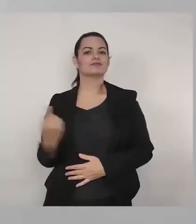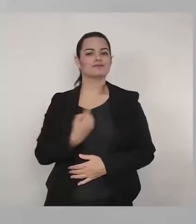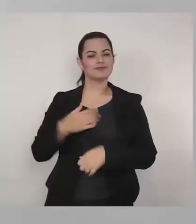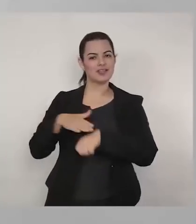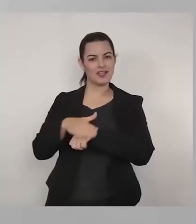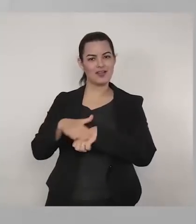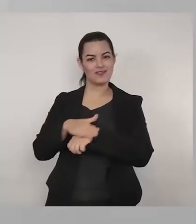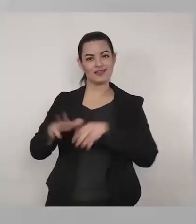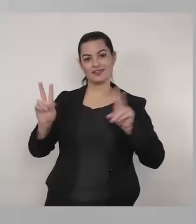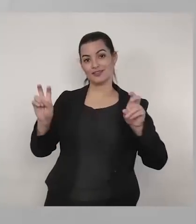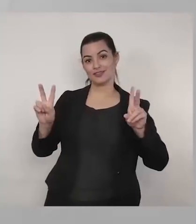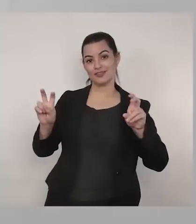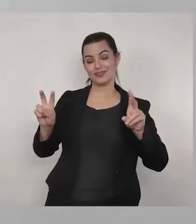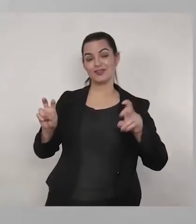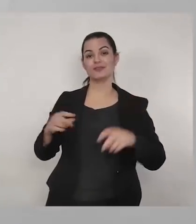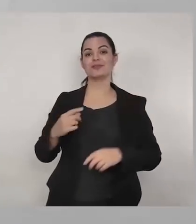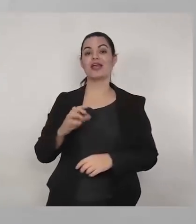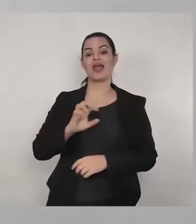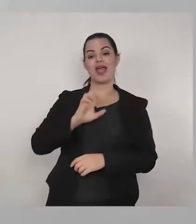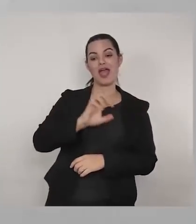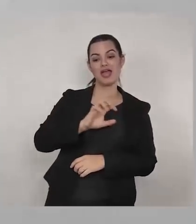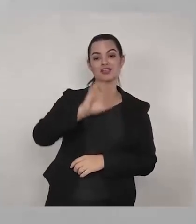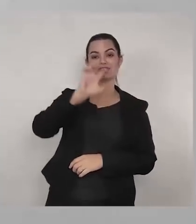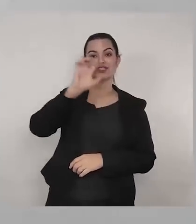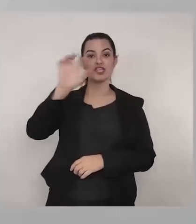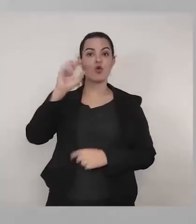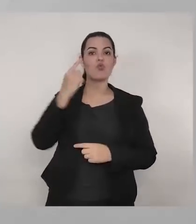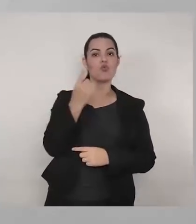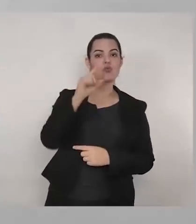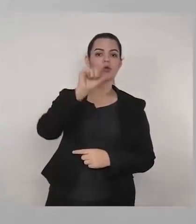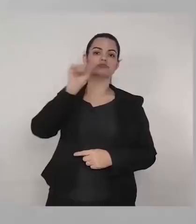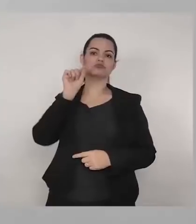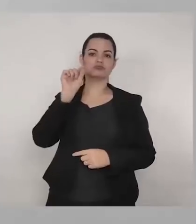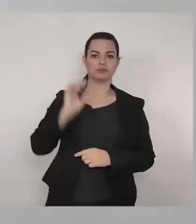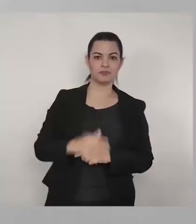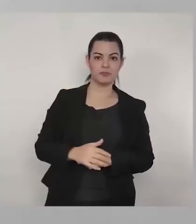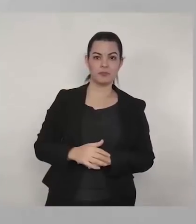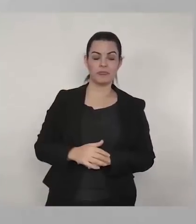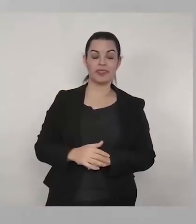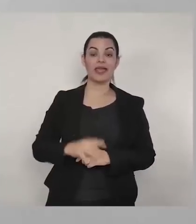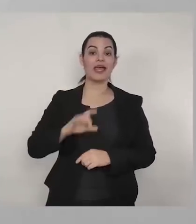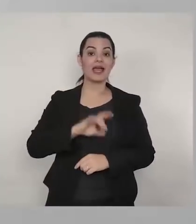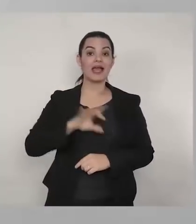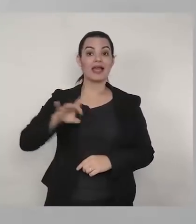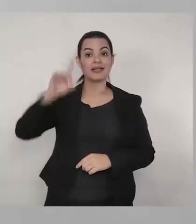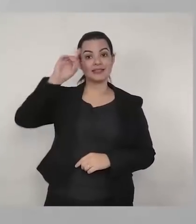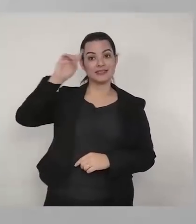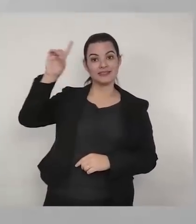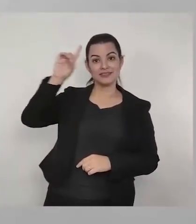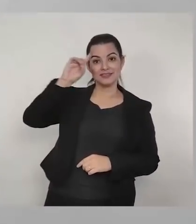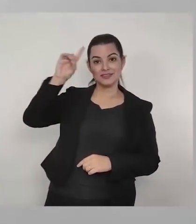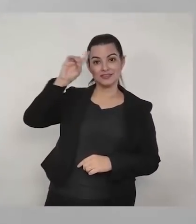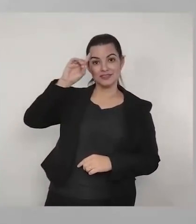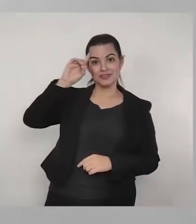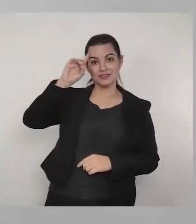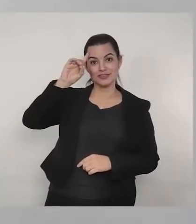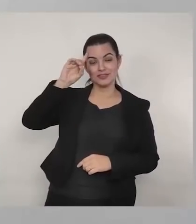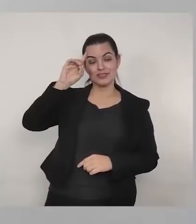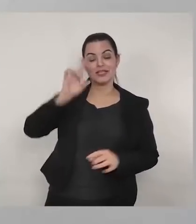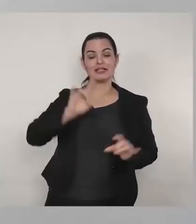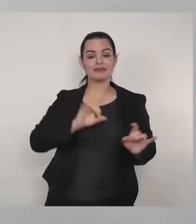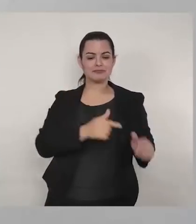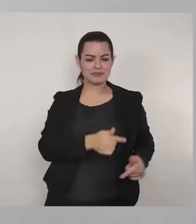conversar sobre uma região. E a cada dia da semana, uma característica